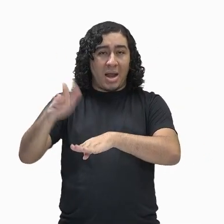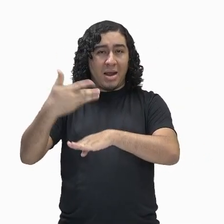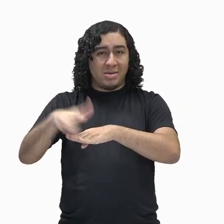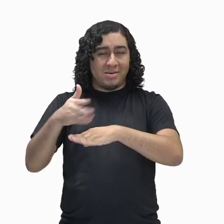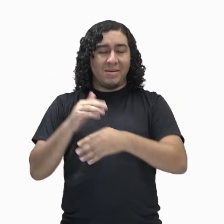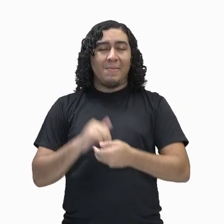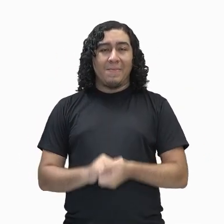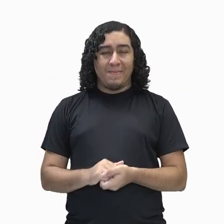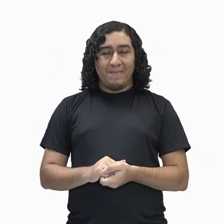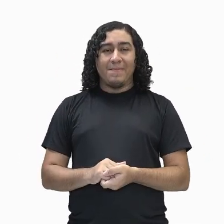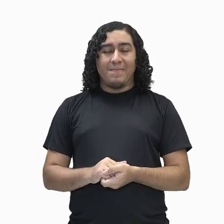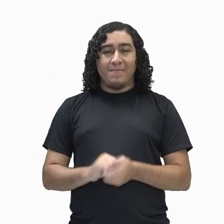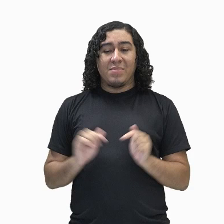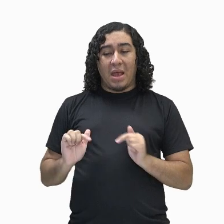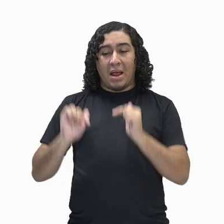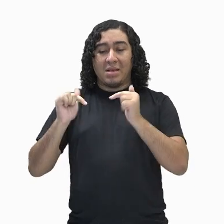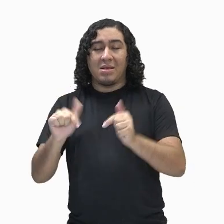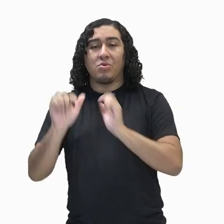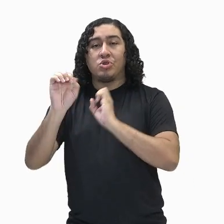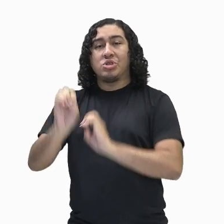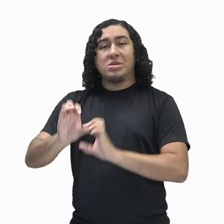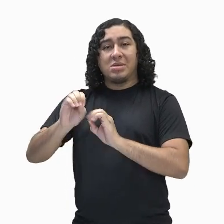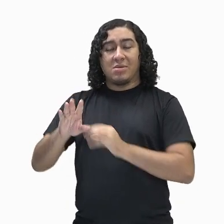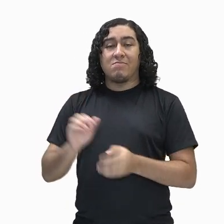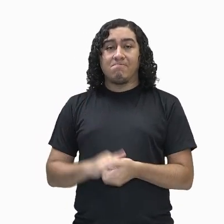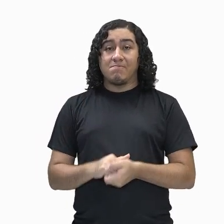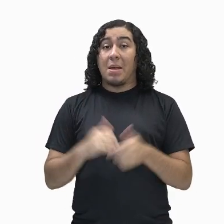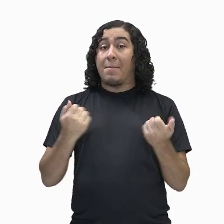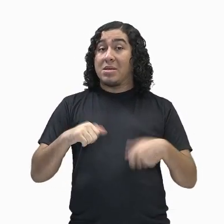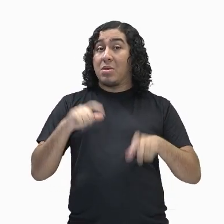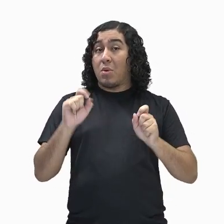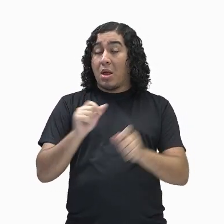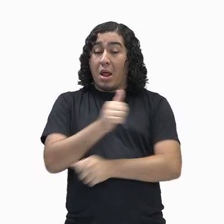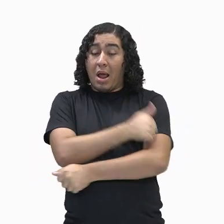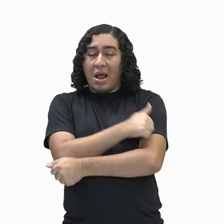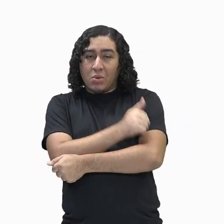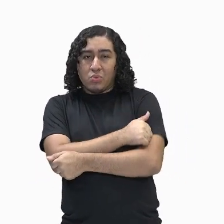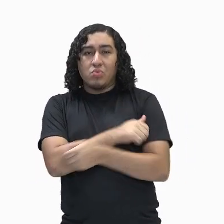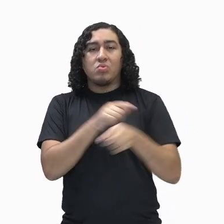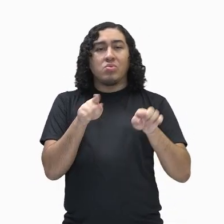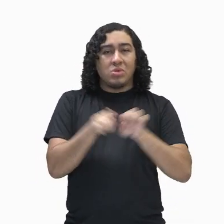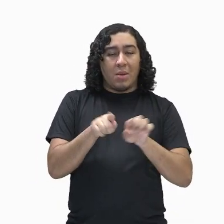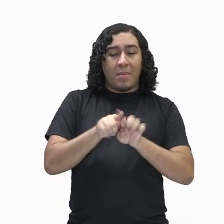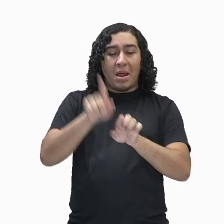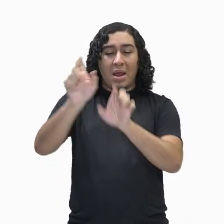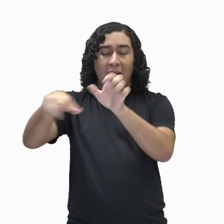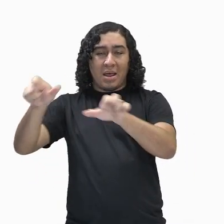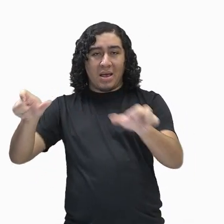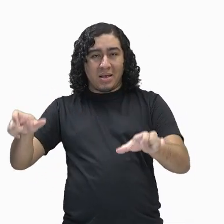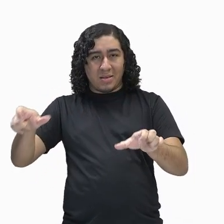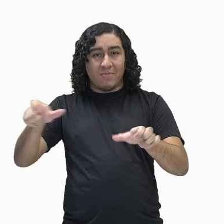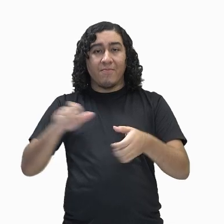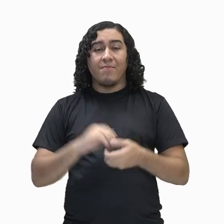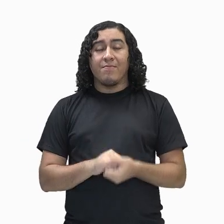sua prática diária, exigindo aí desse estudante, deste indivíduo no século